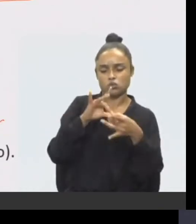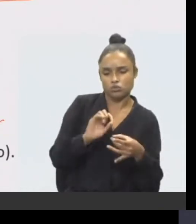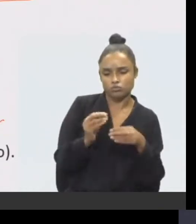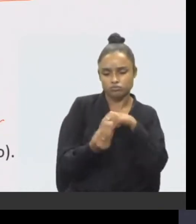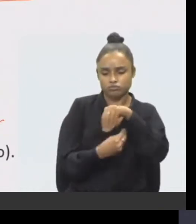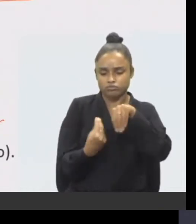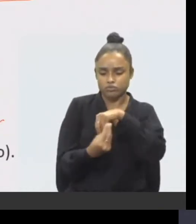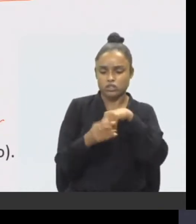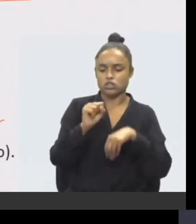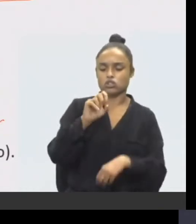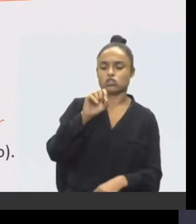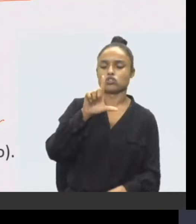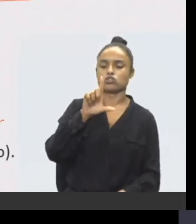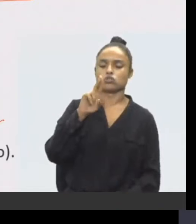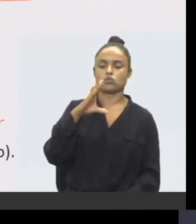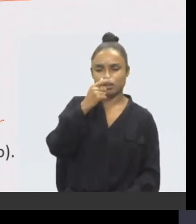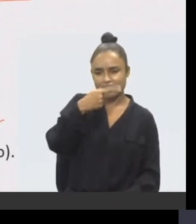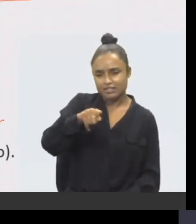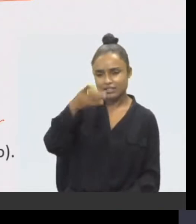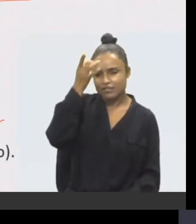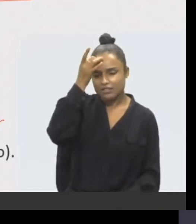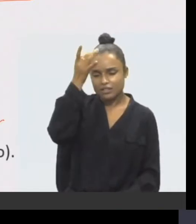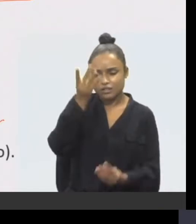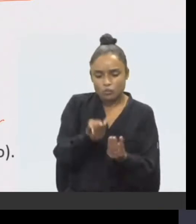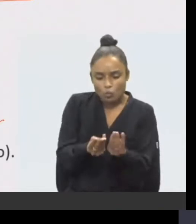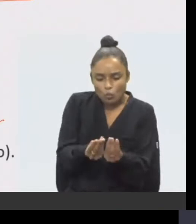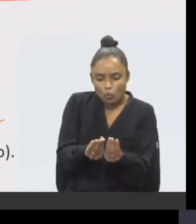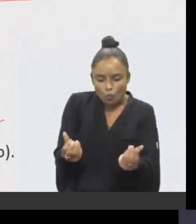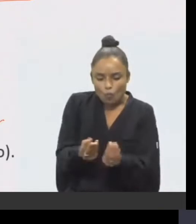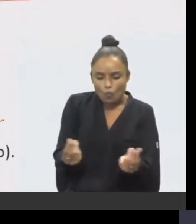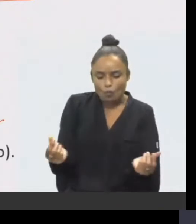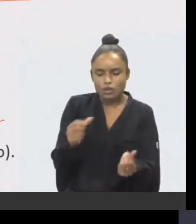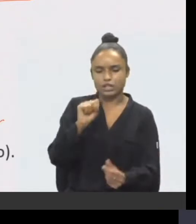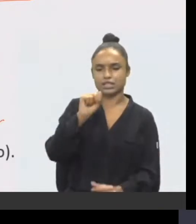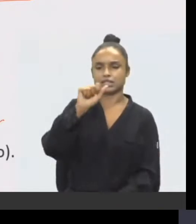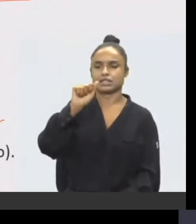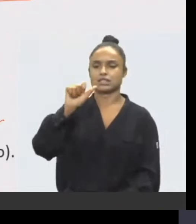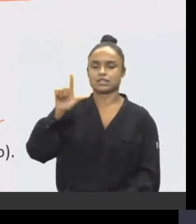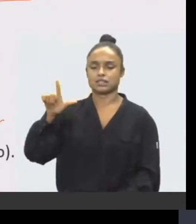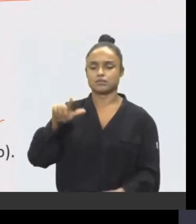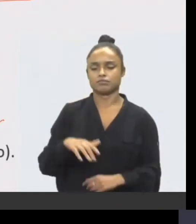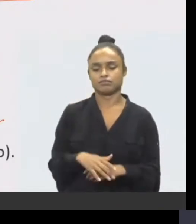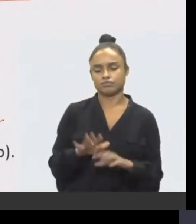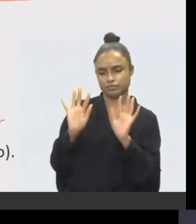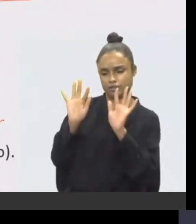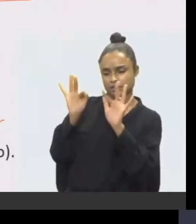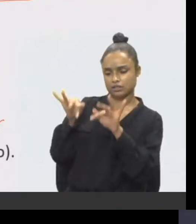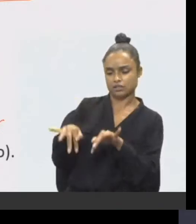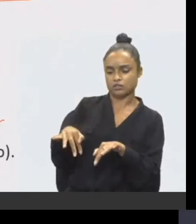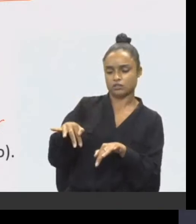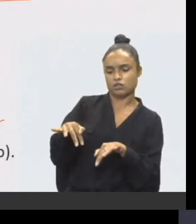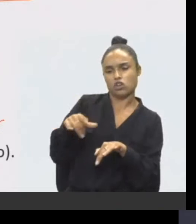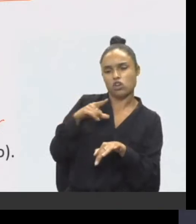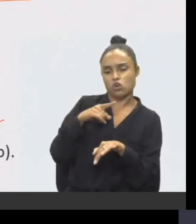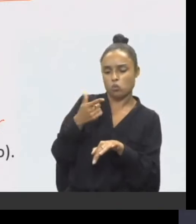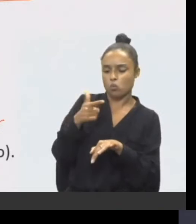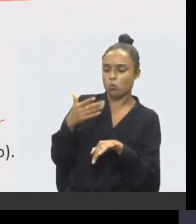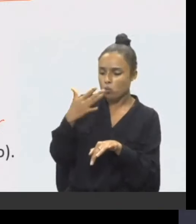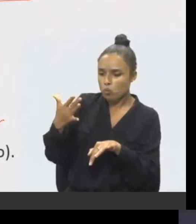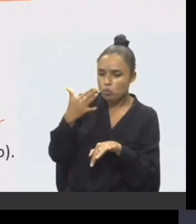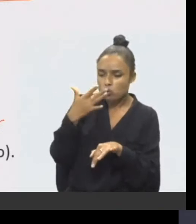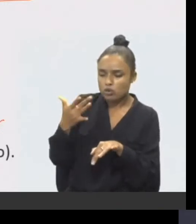a solubilização completa do sal. Então, no final do preparo, essa solução ela tem que estar incolor e translúcida,